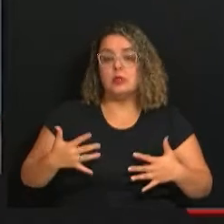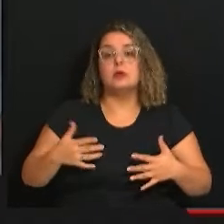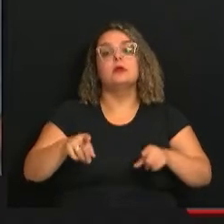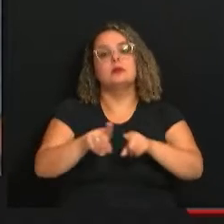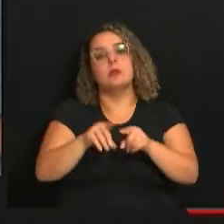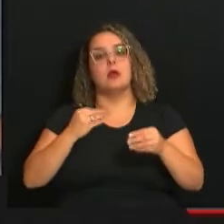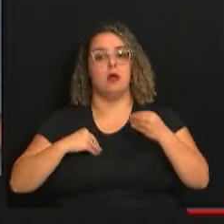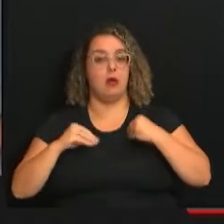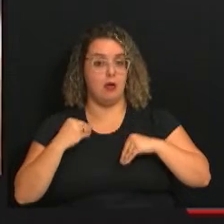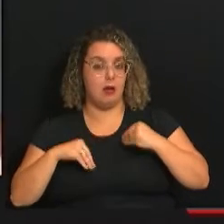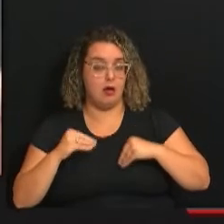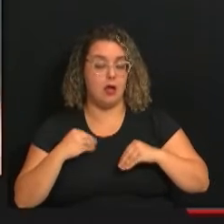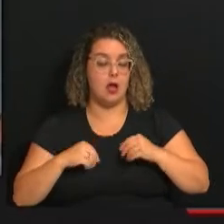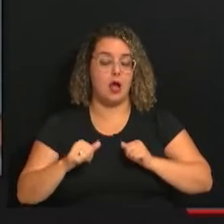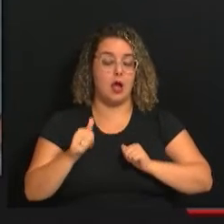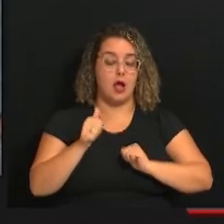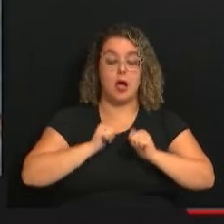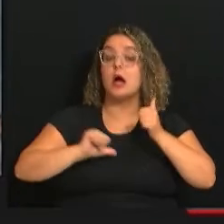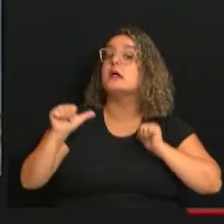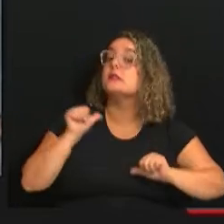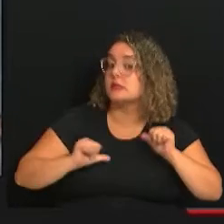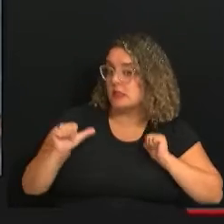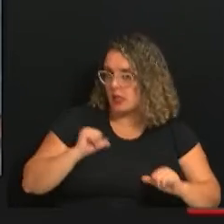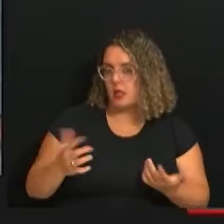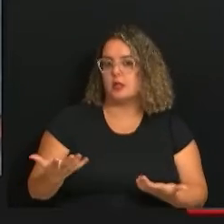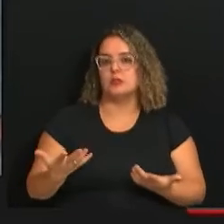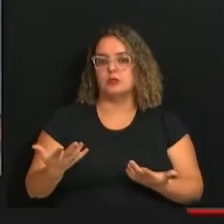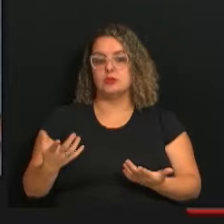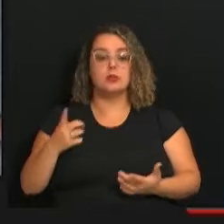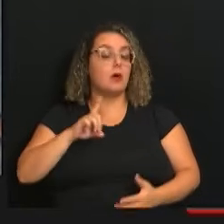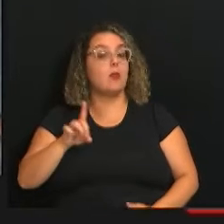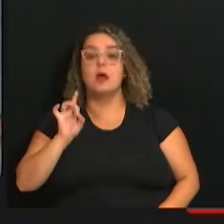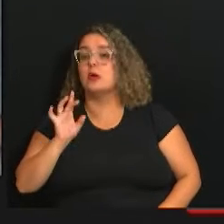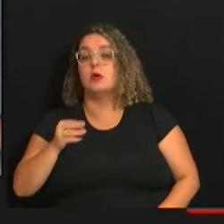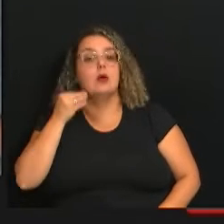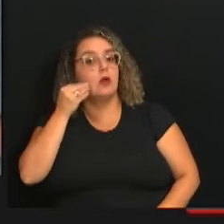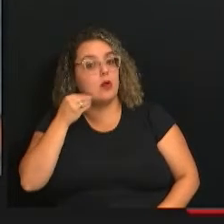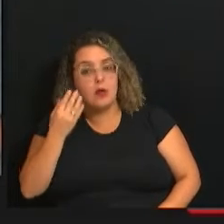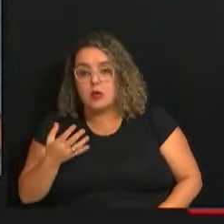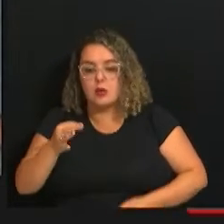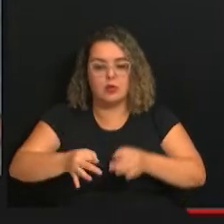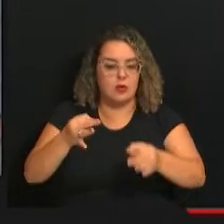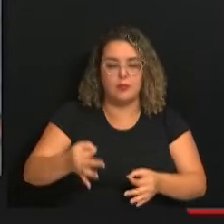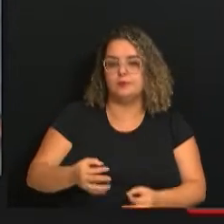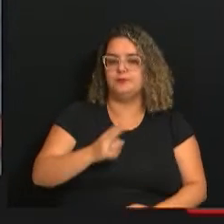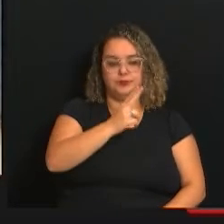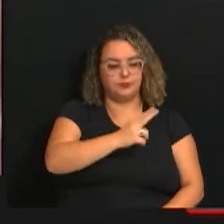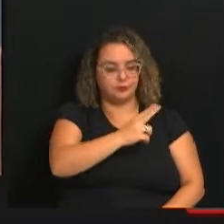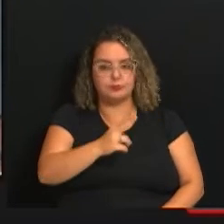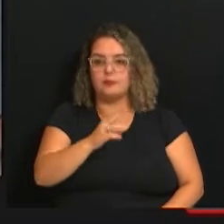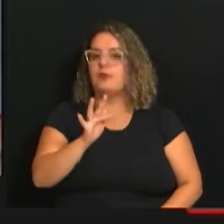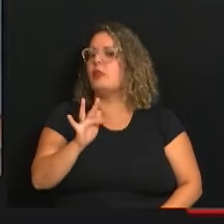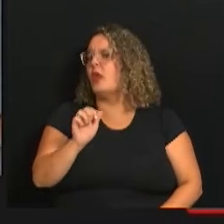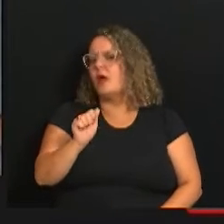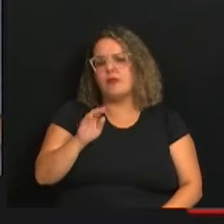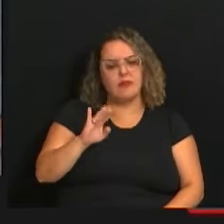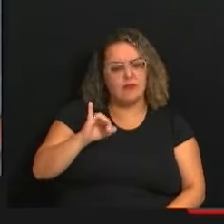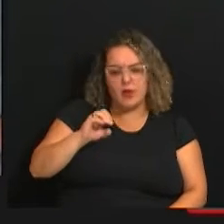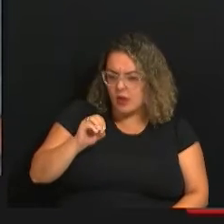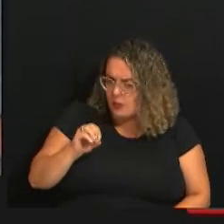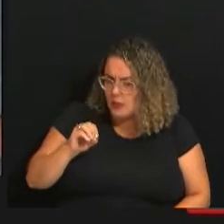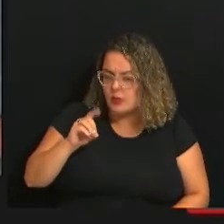né? Mas eu não posso te dizer que a minha depressão surgiu em razão da minha profissão, porque eu fui juíza muitos anos antes